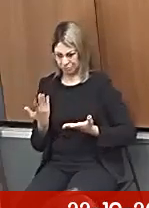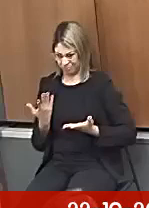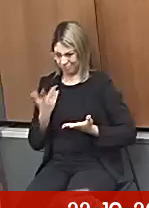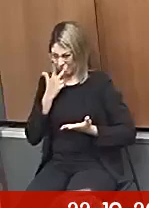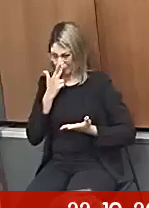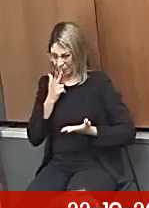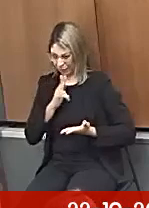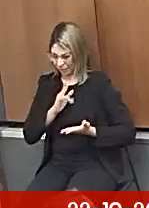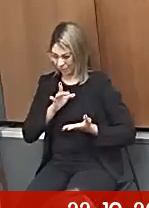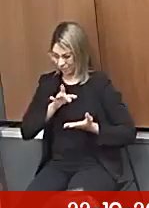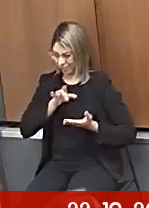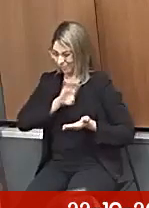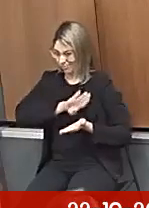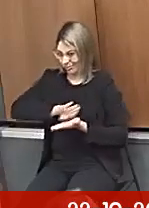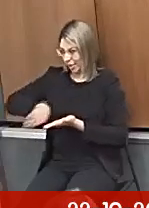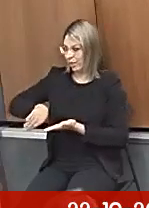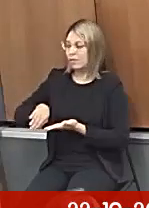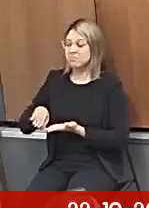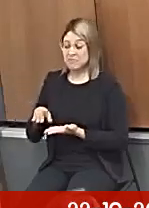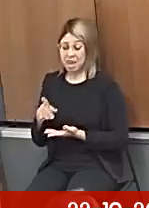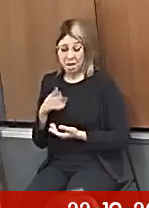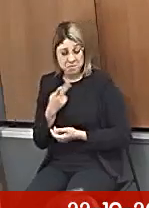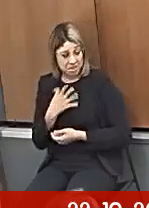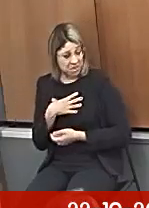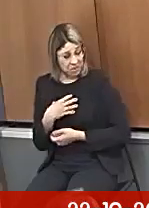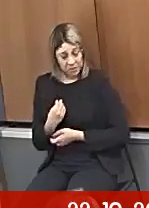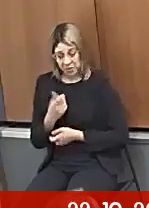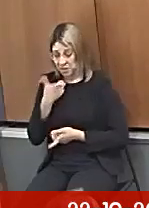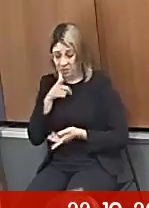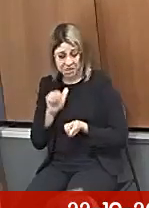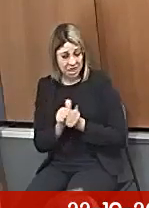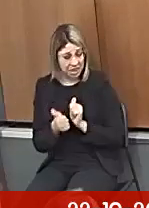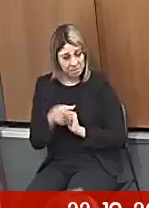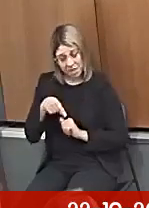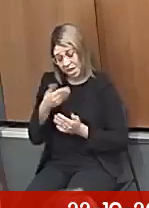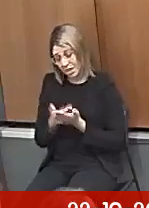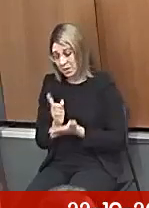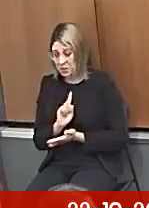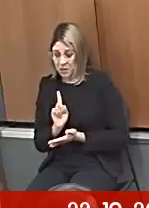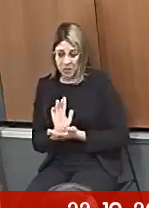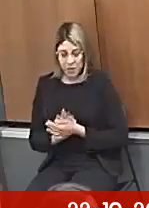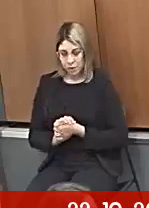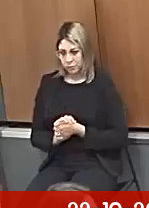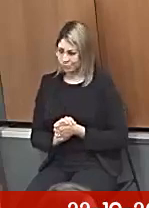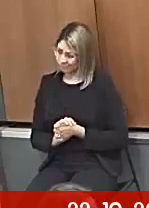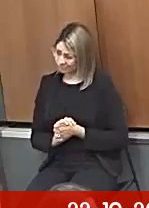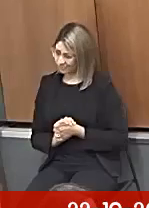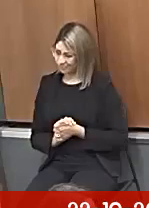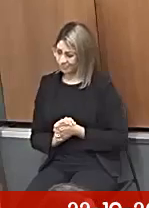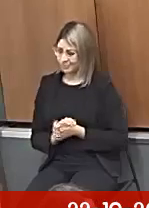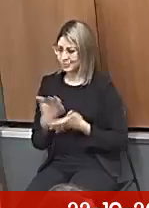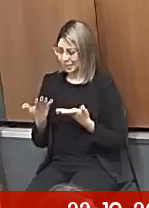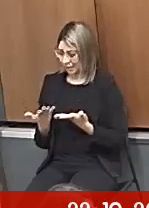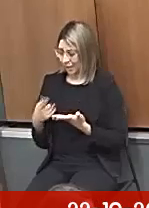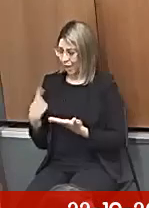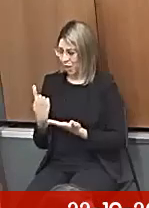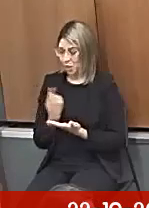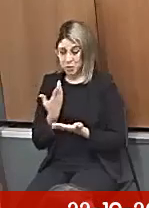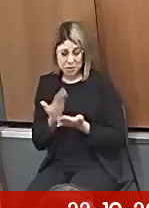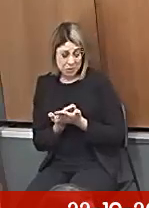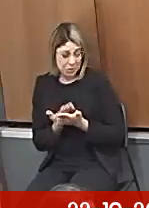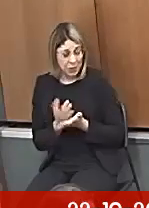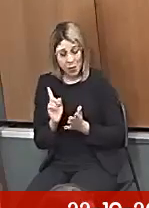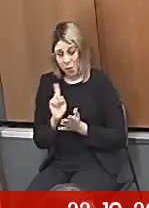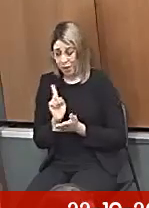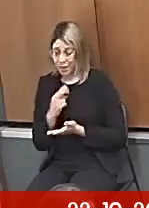exclusão, com aquele papo, mas seu filho não vai se adaptar aqui na escola. A nossa escola, ela